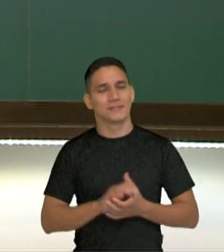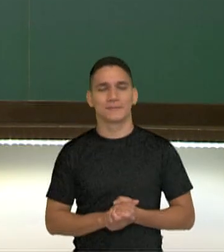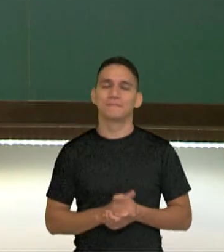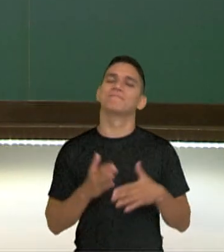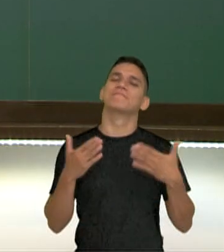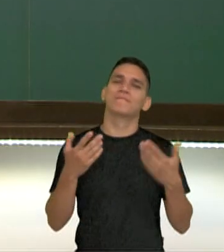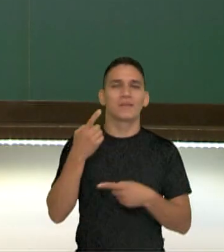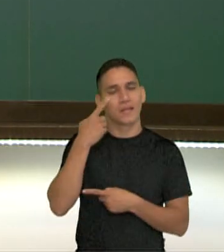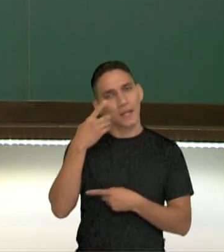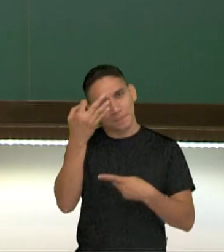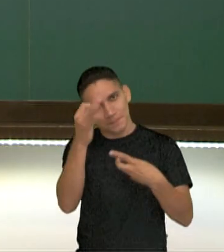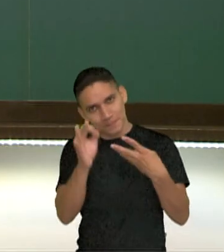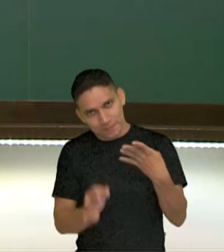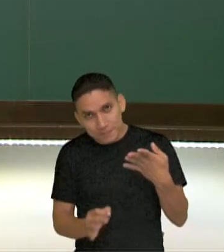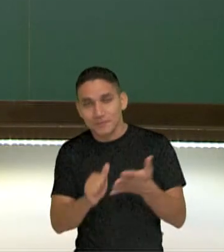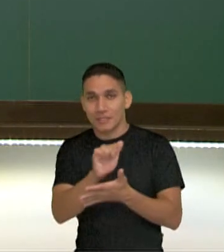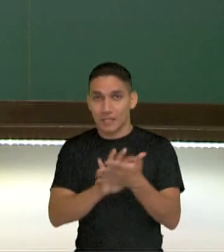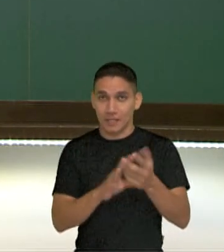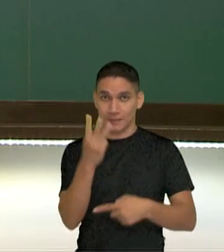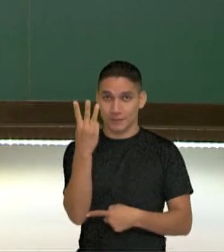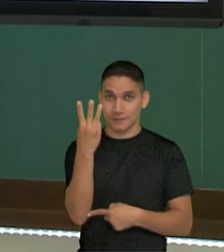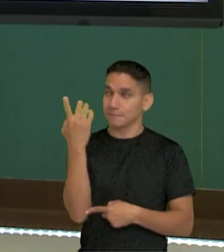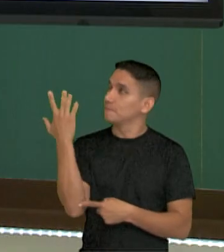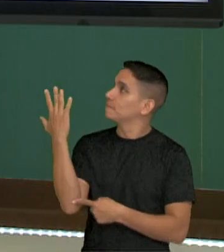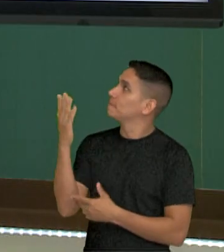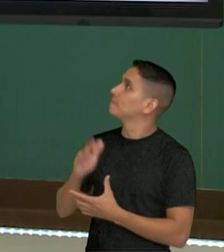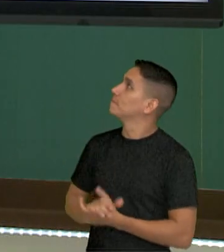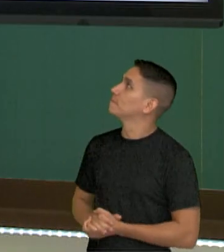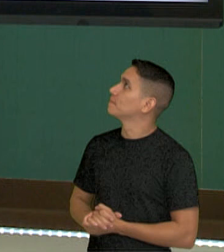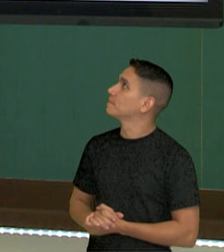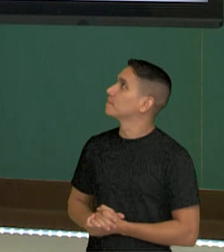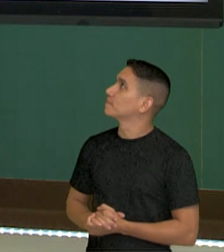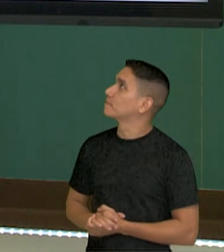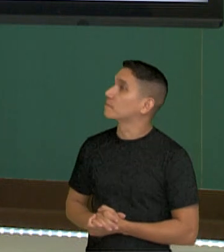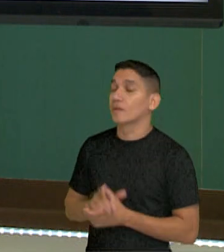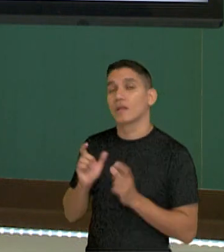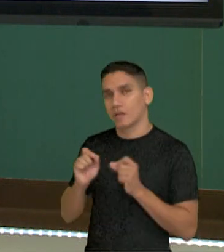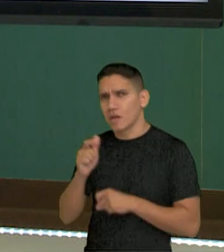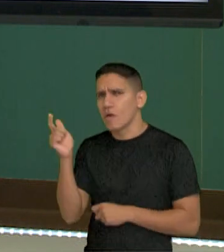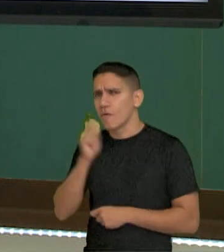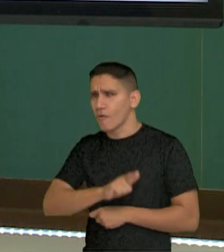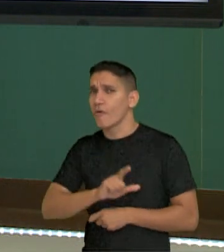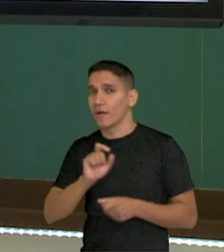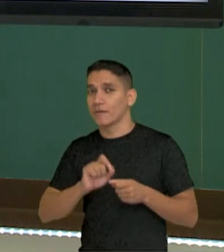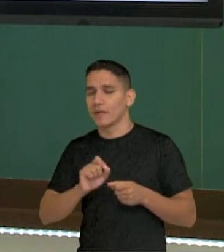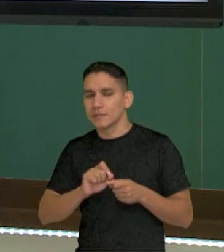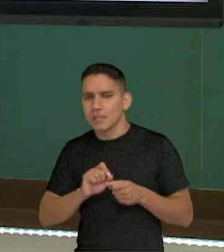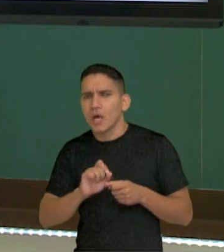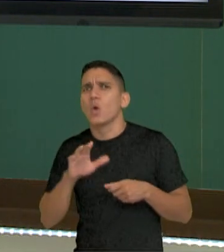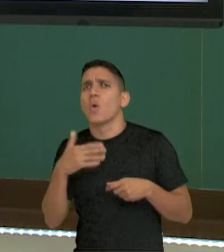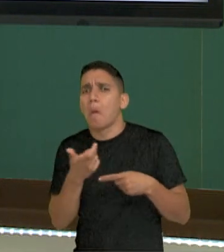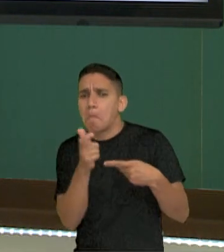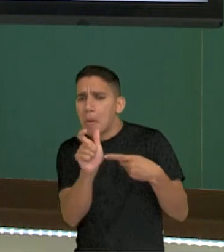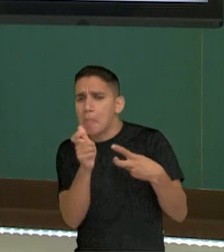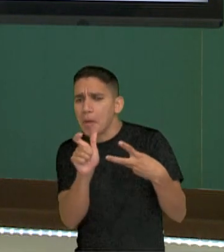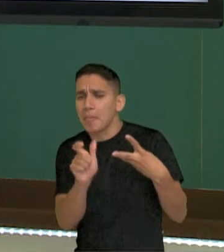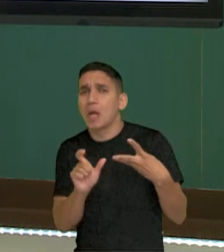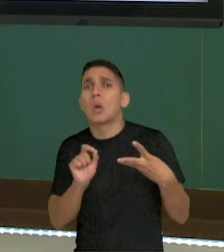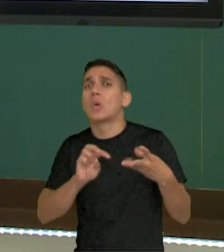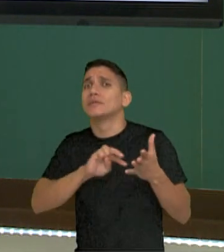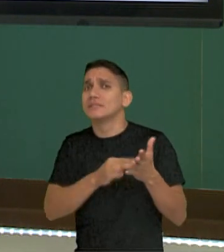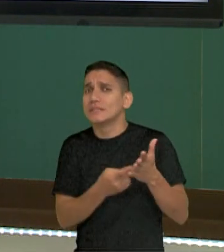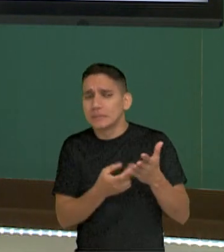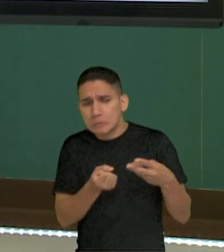Voltamos! Vamos para a correção da nossa atividade 3? Aí, conseguiram reconhecer essas palavras?